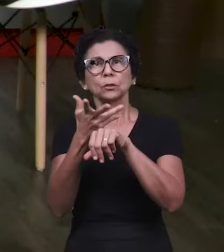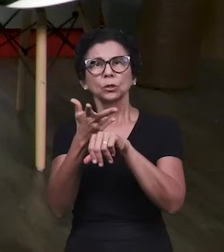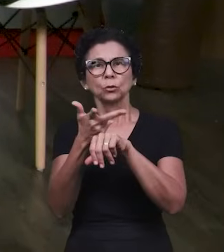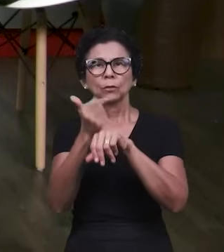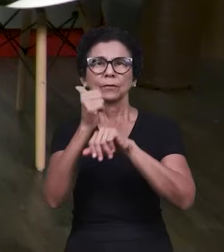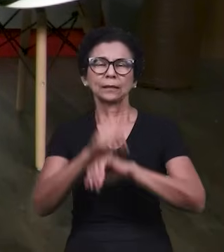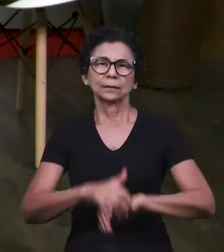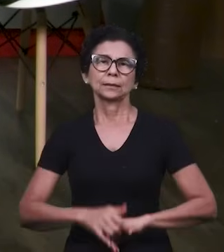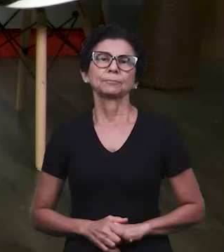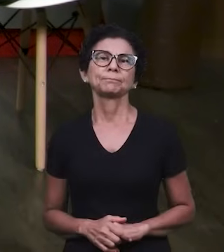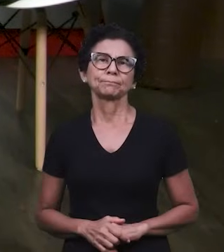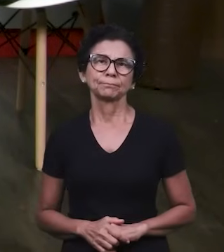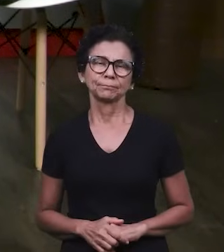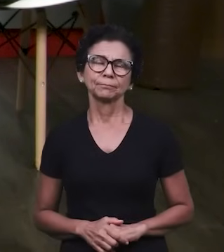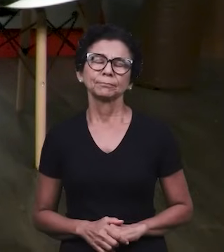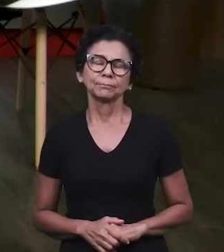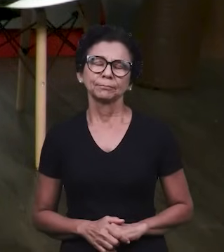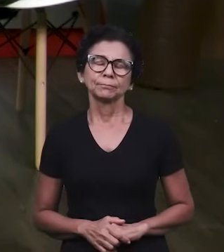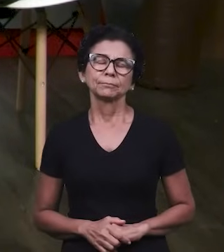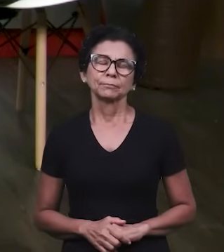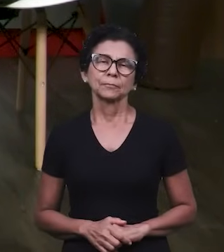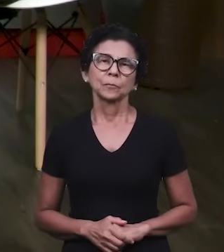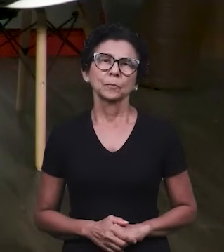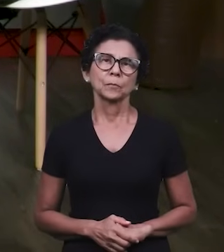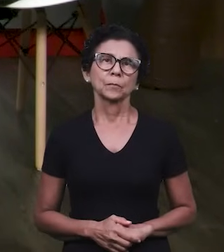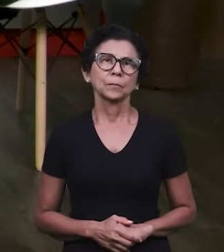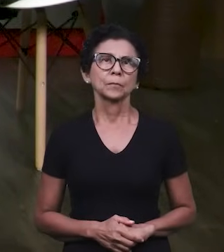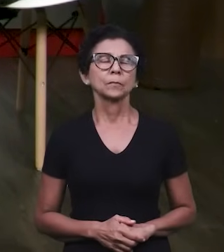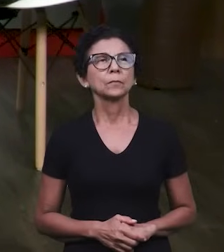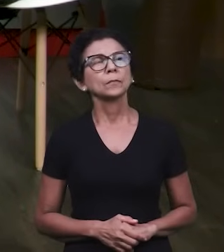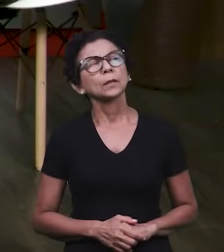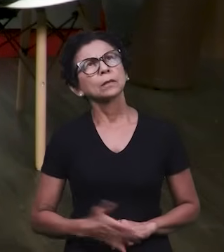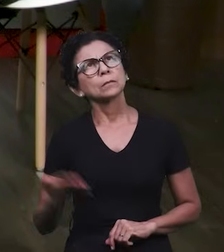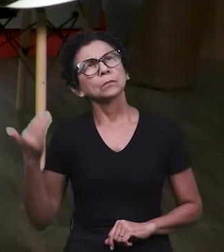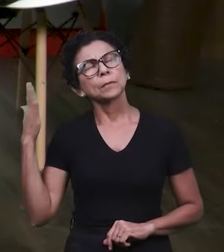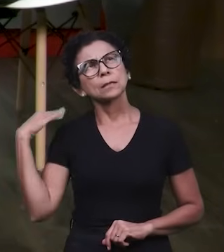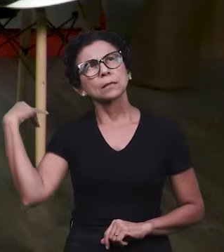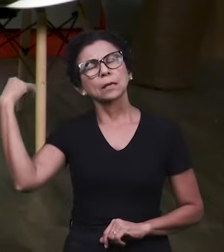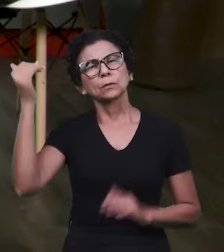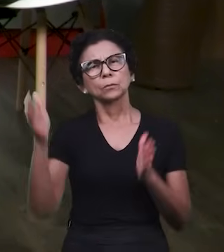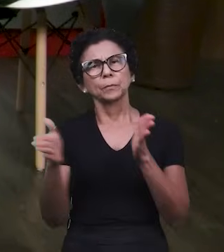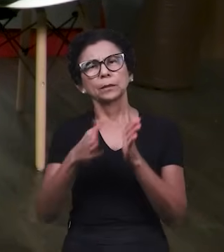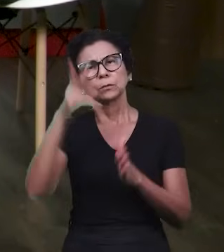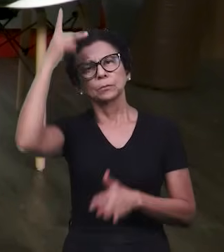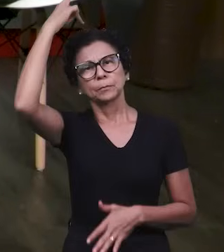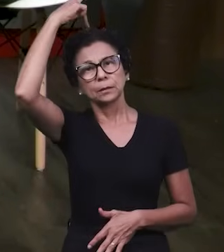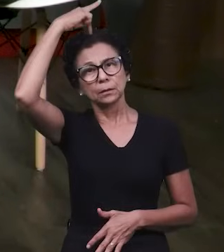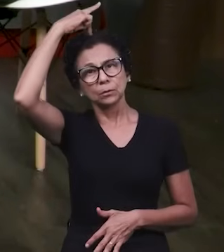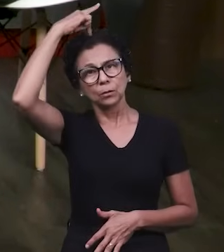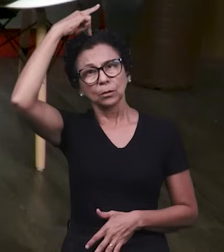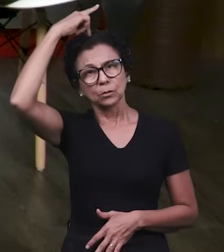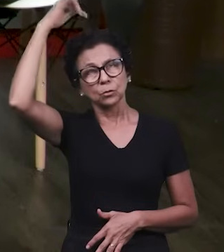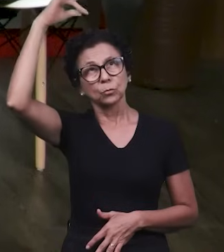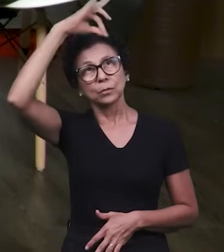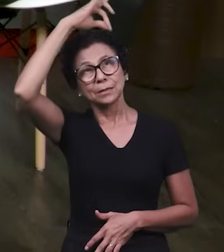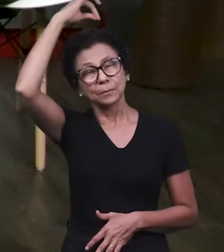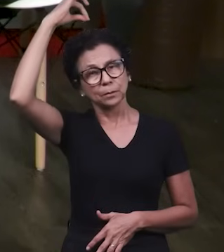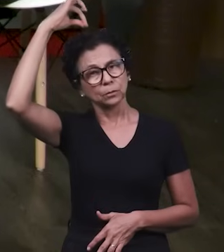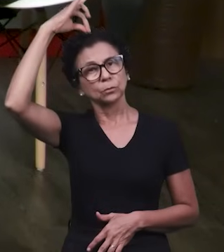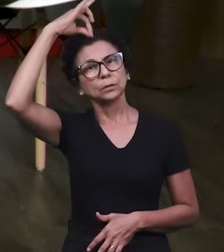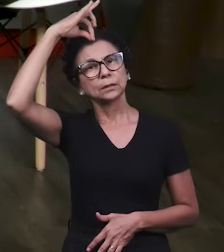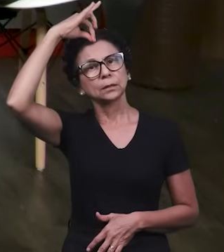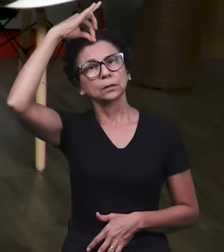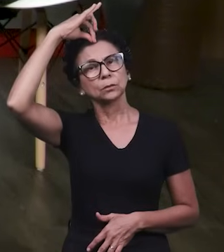exatamente o segredo. O segredo. E aí a gente vê o seguinte, se lá no Pentecostes o Espírito Santo de Deus fez com que